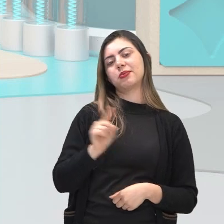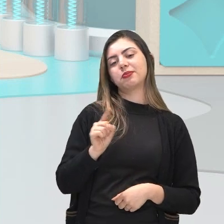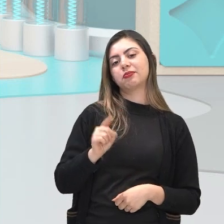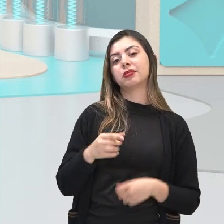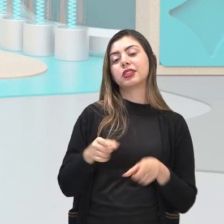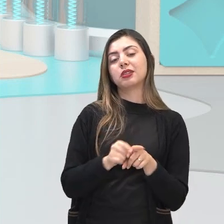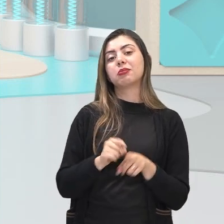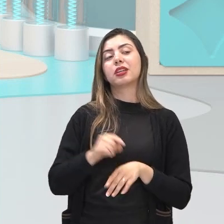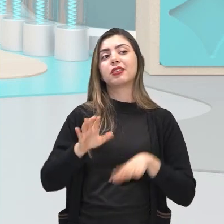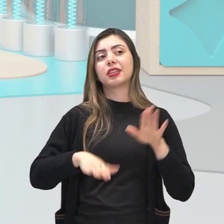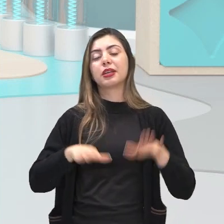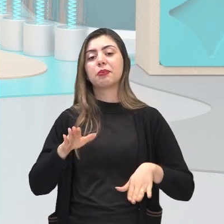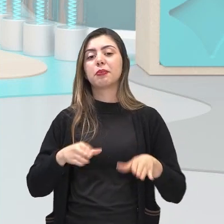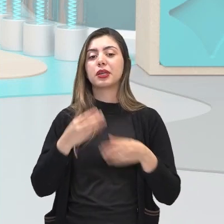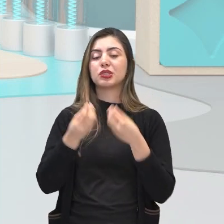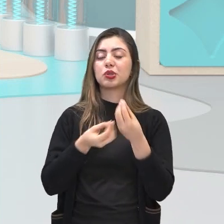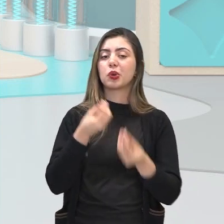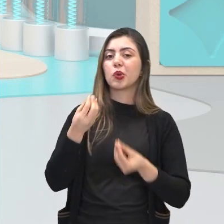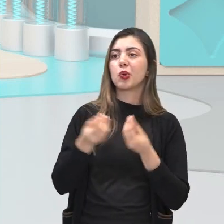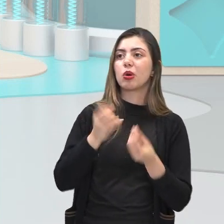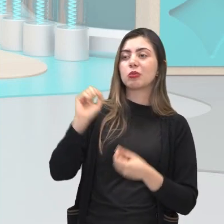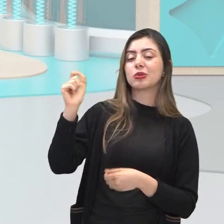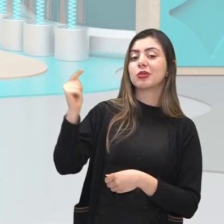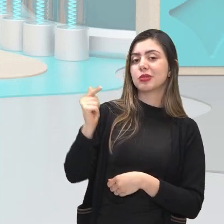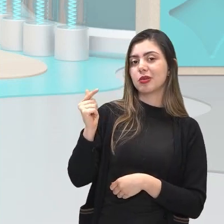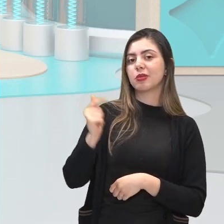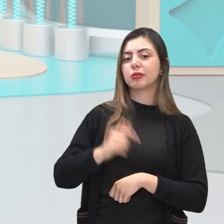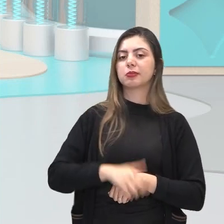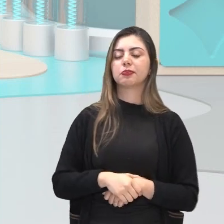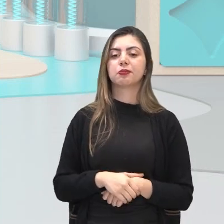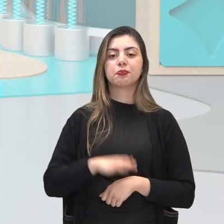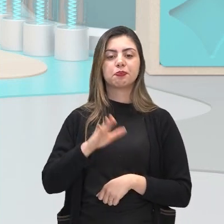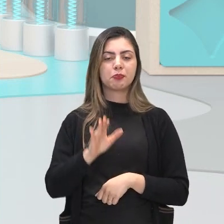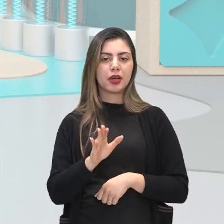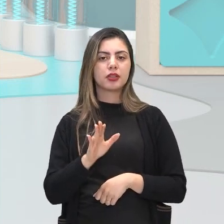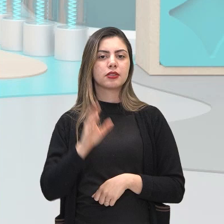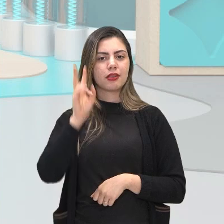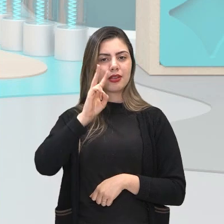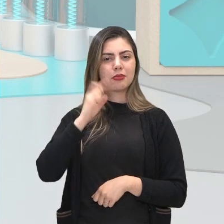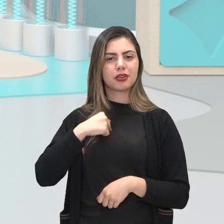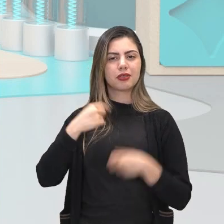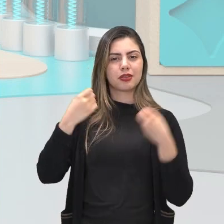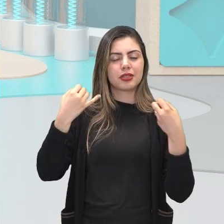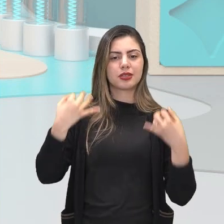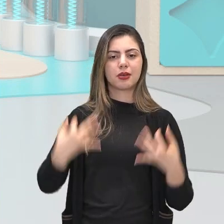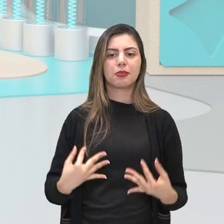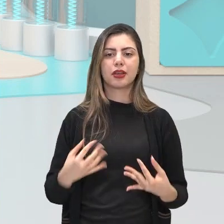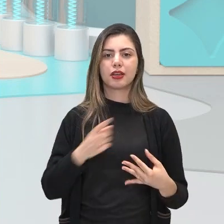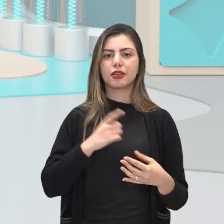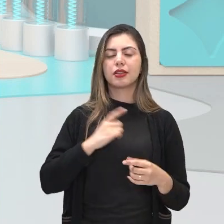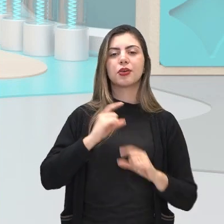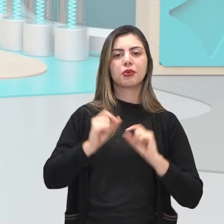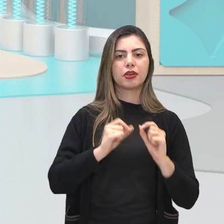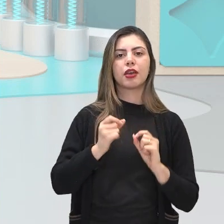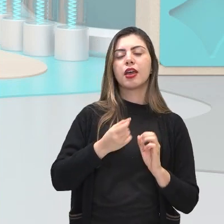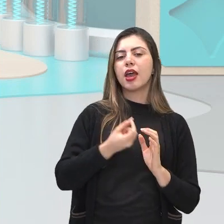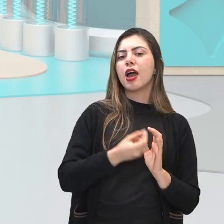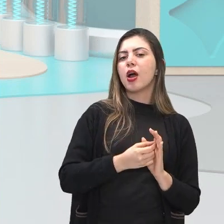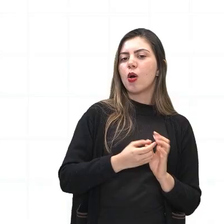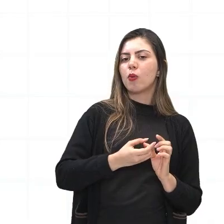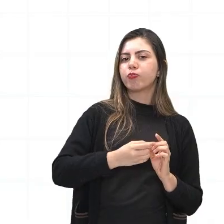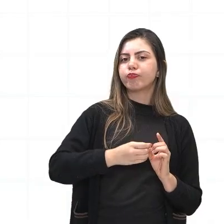da incisão, da posição, certinho? Mas lembra que eu falei da questão da onda eletromagnética? Olha